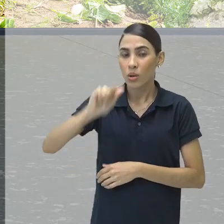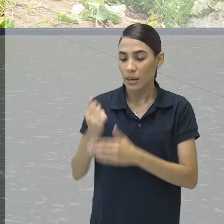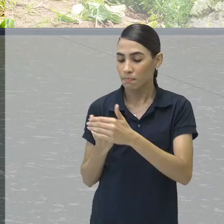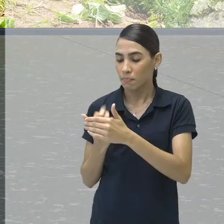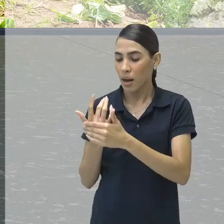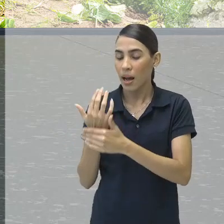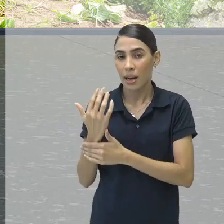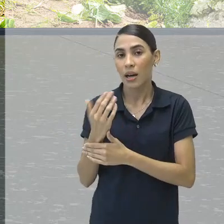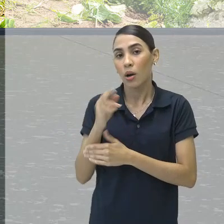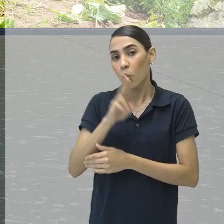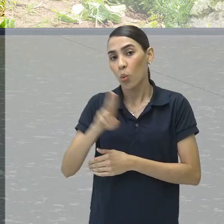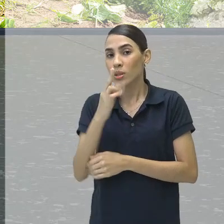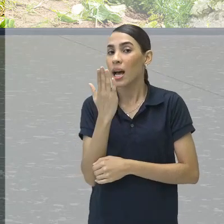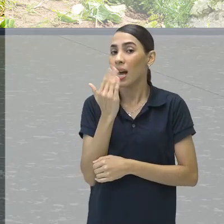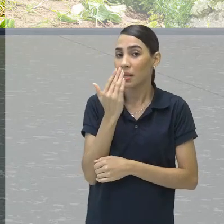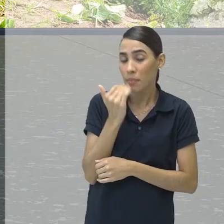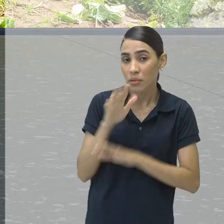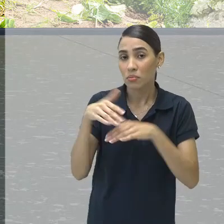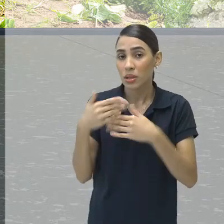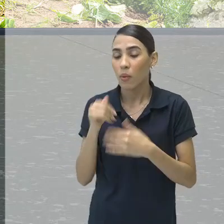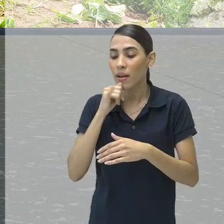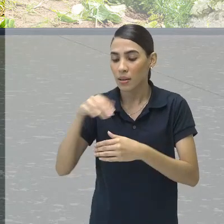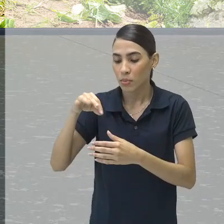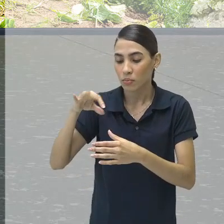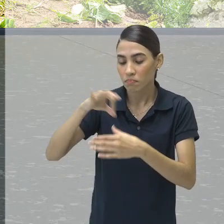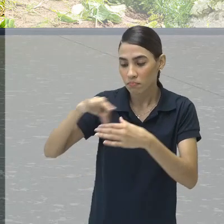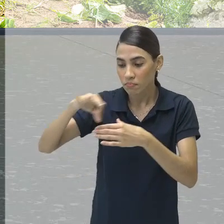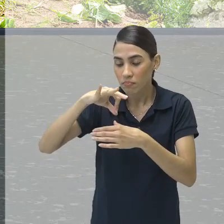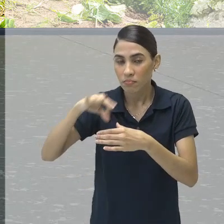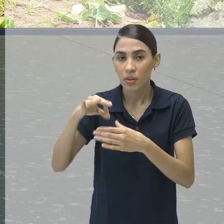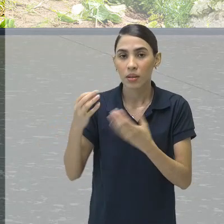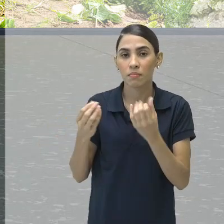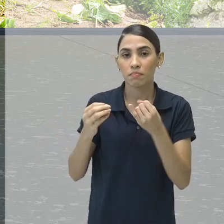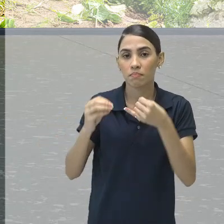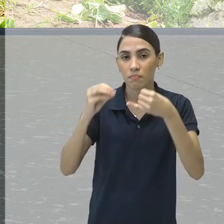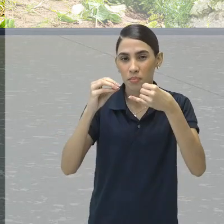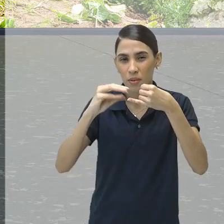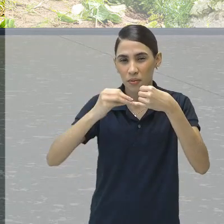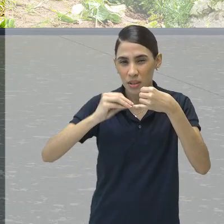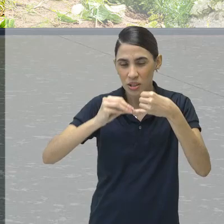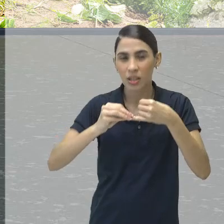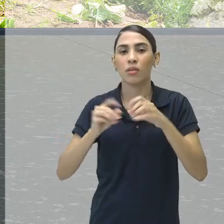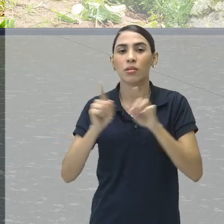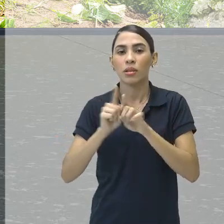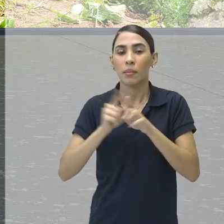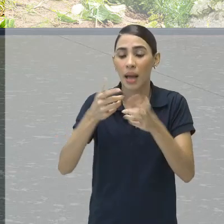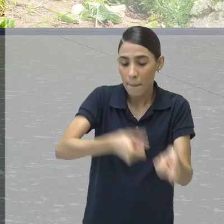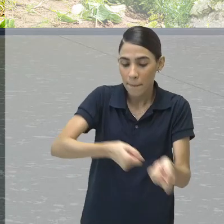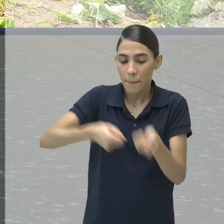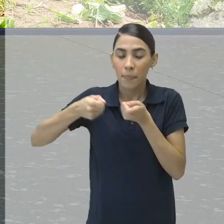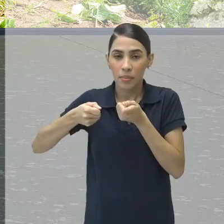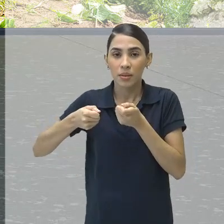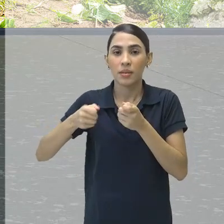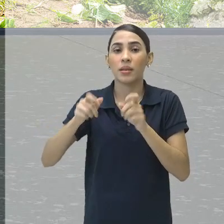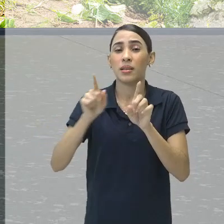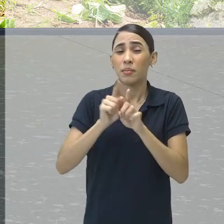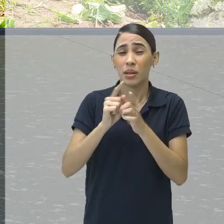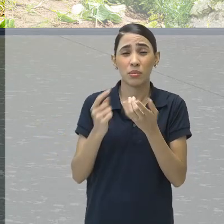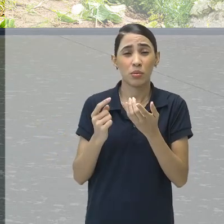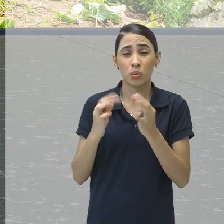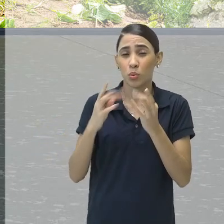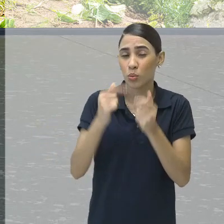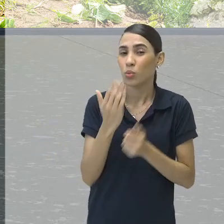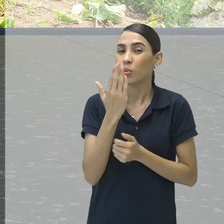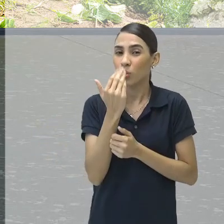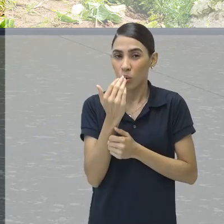para se alimentar. Então, ele cultiva lá o feijão, ele cultiva a mandioca, a macaxeira, tudo aquilo que ele come, ele